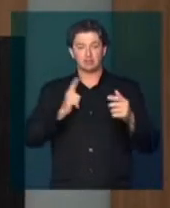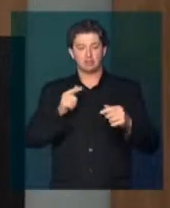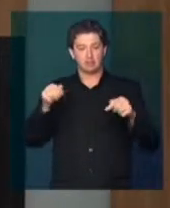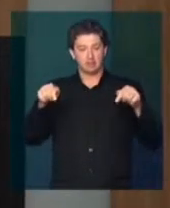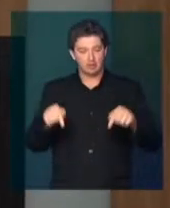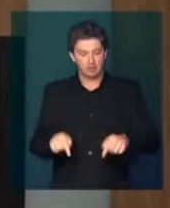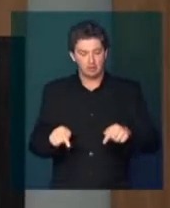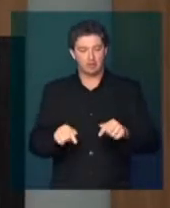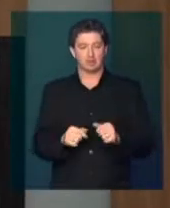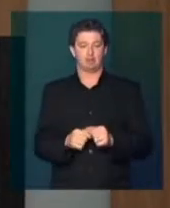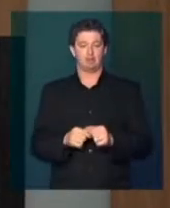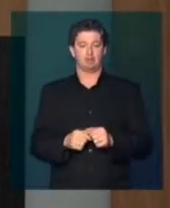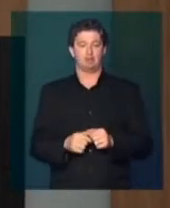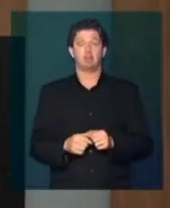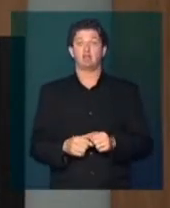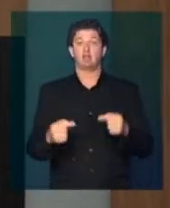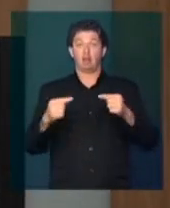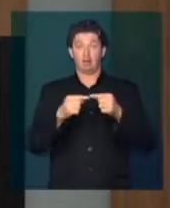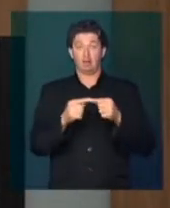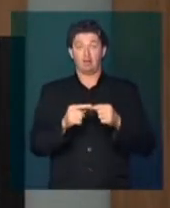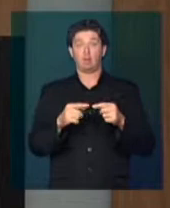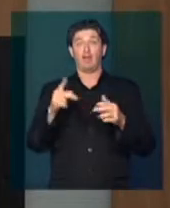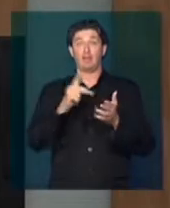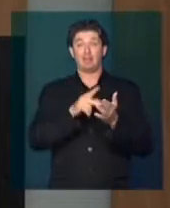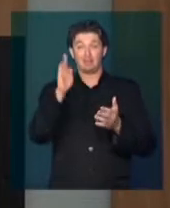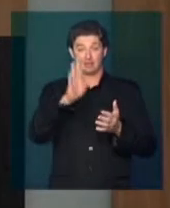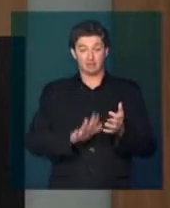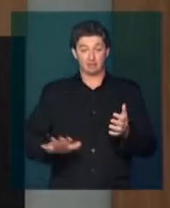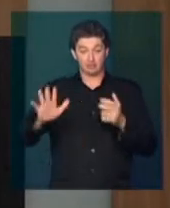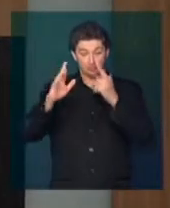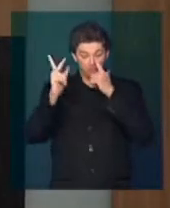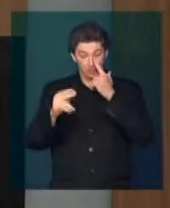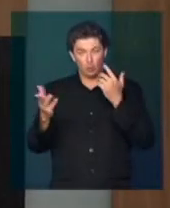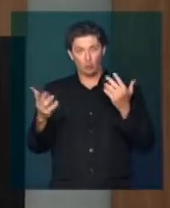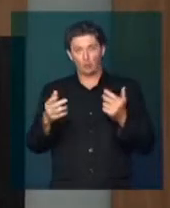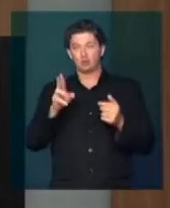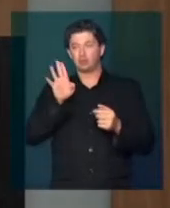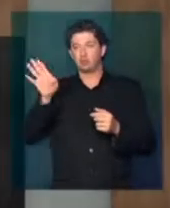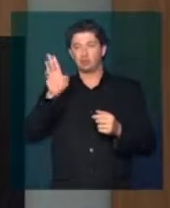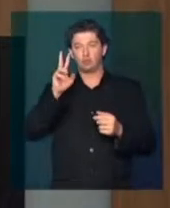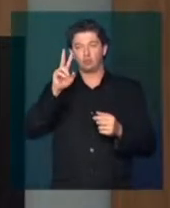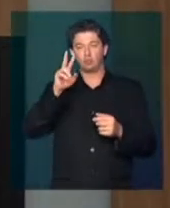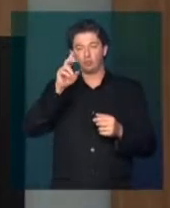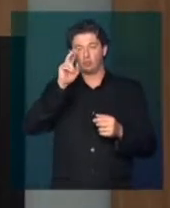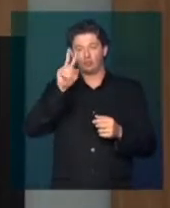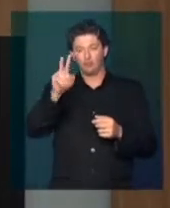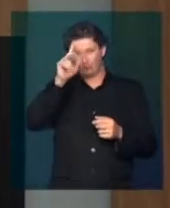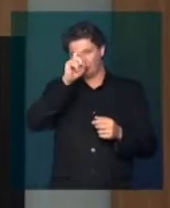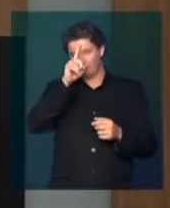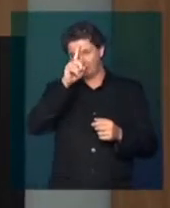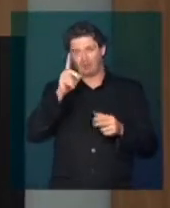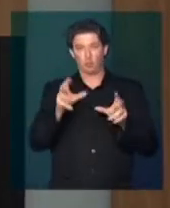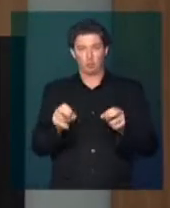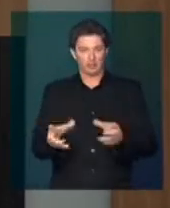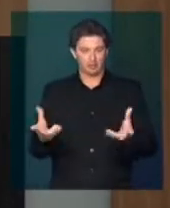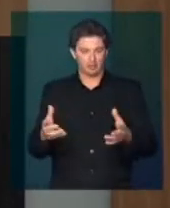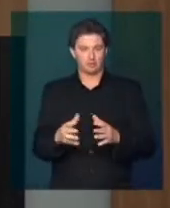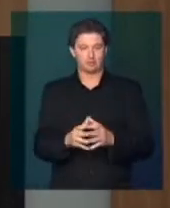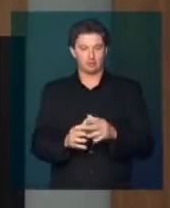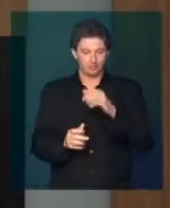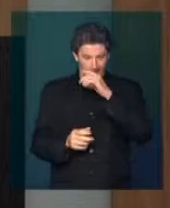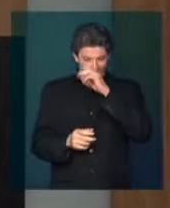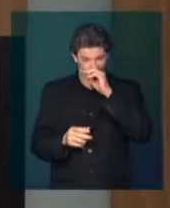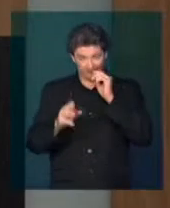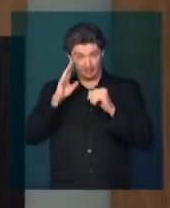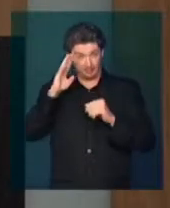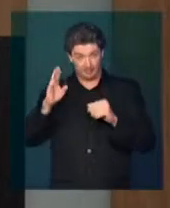ver com as mesmas realidades nacionais, como hoje nós tivemos no Hospital do Câncer. Em cima de